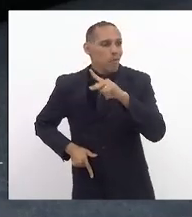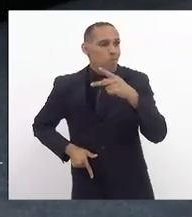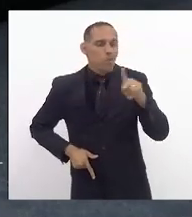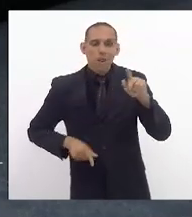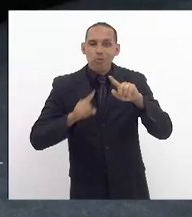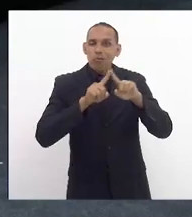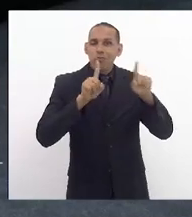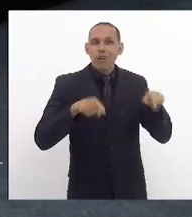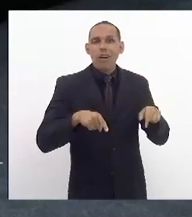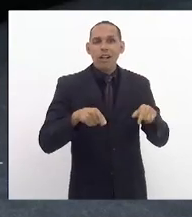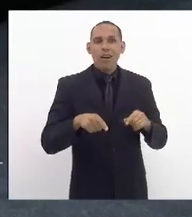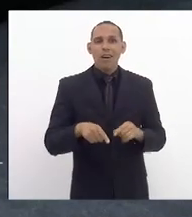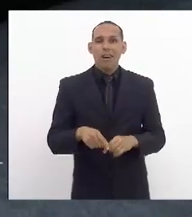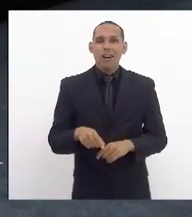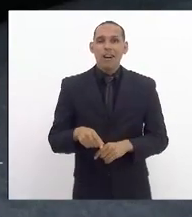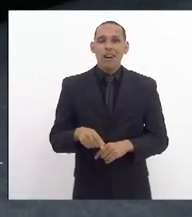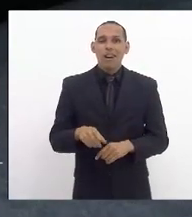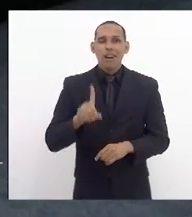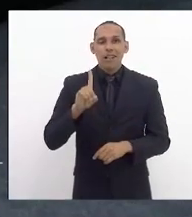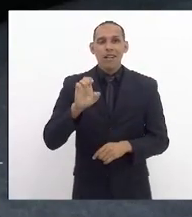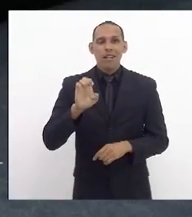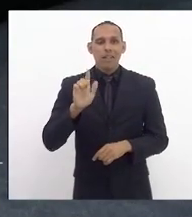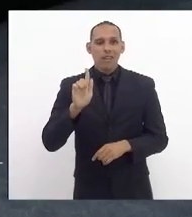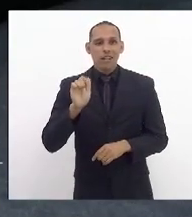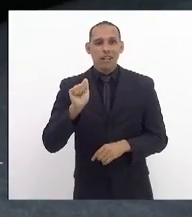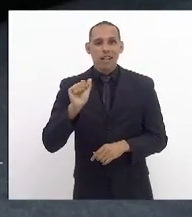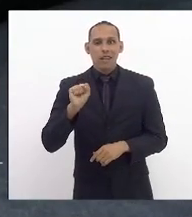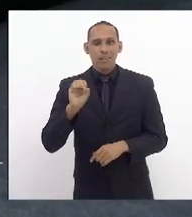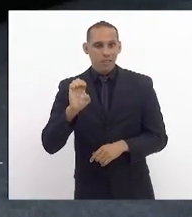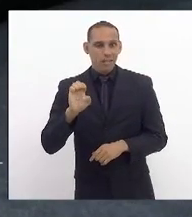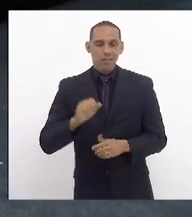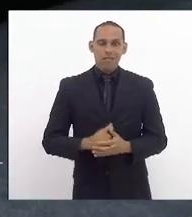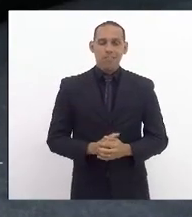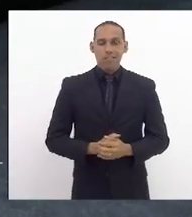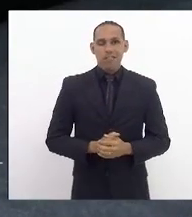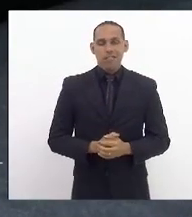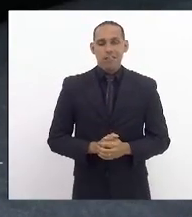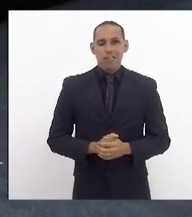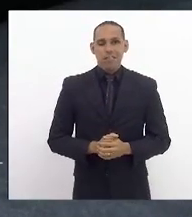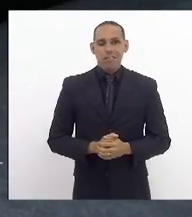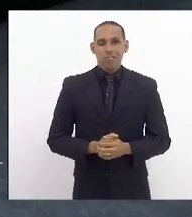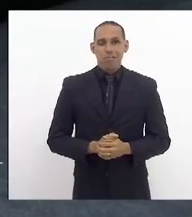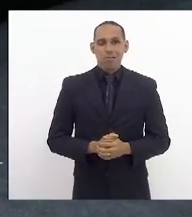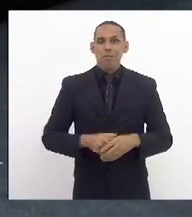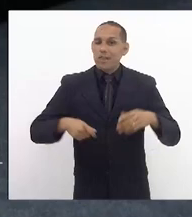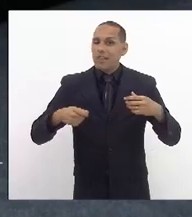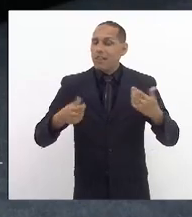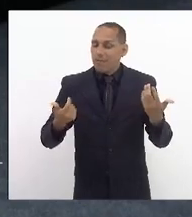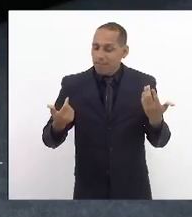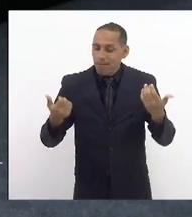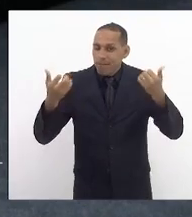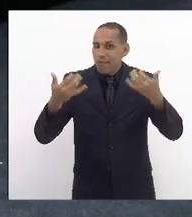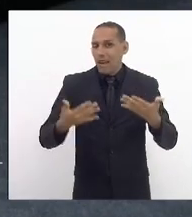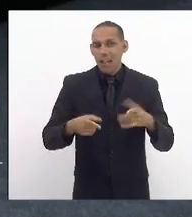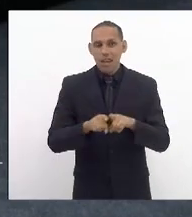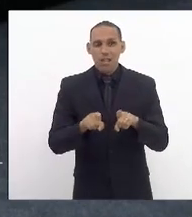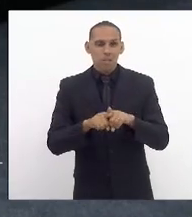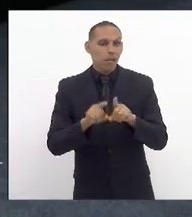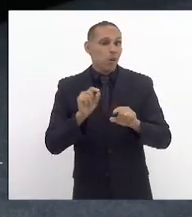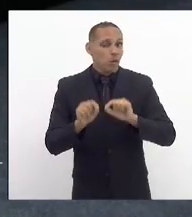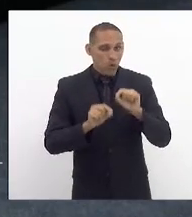as armas dos agentes do Degase. E é preciso dizer também que